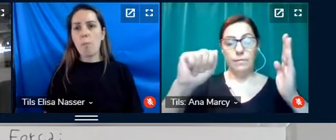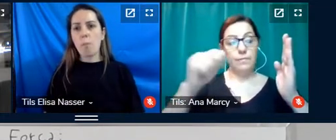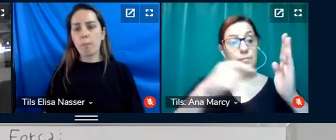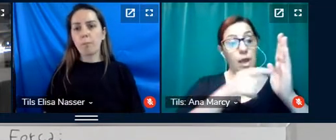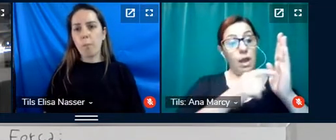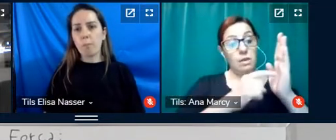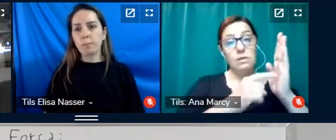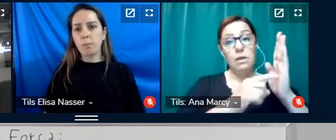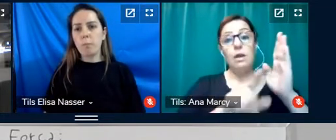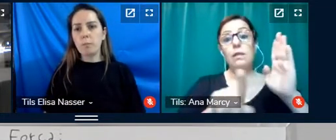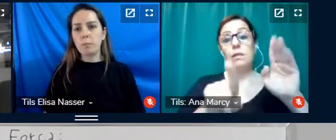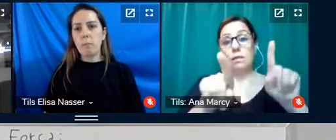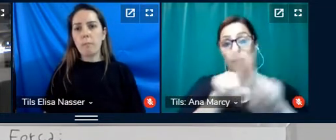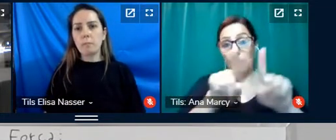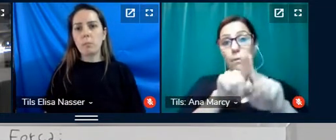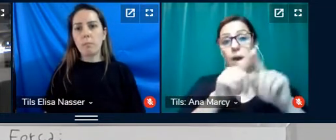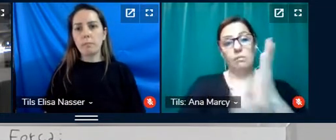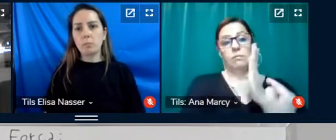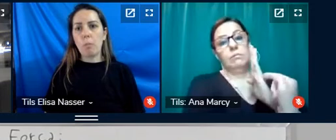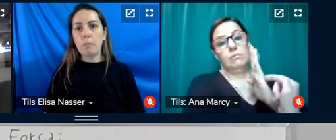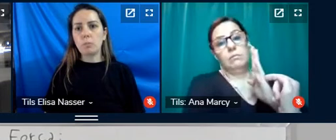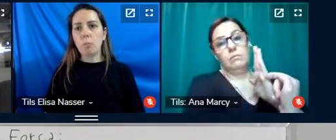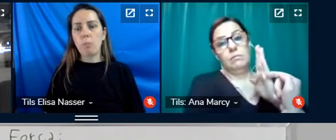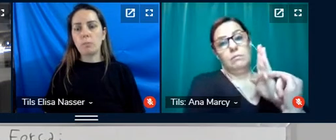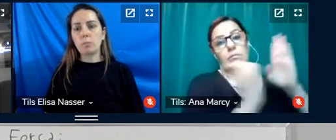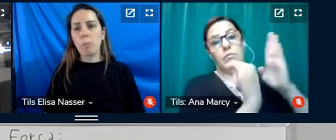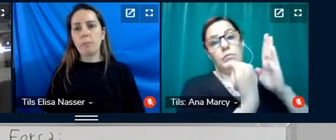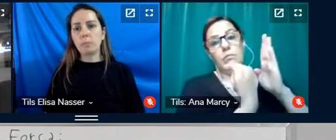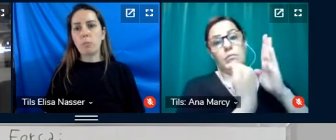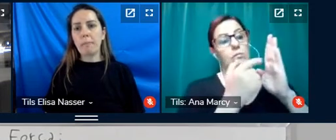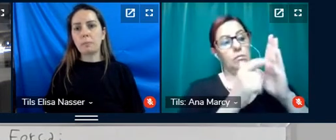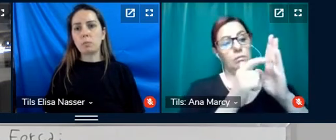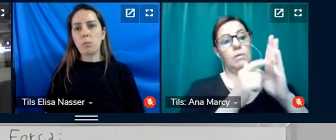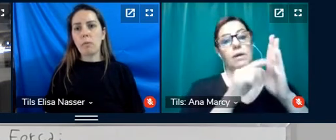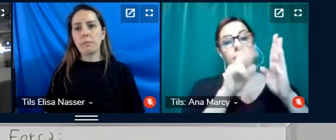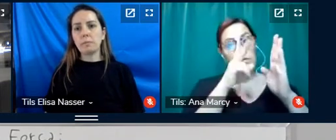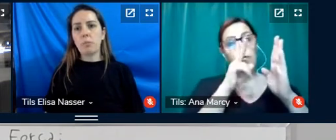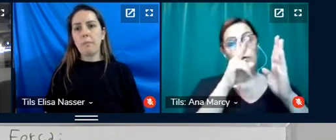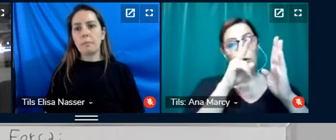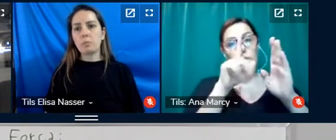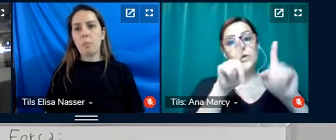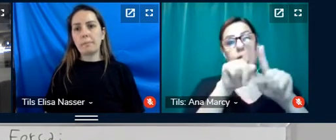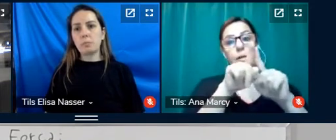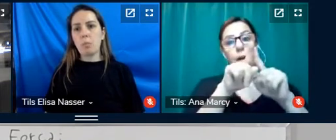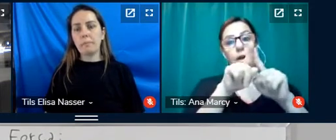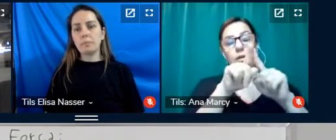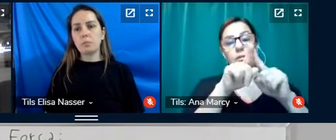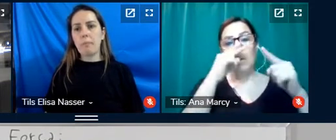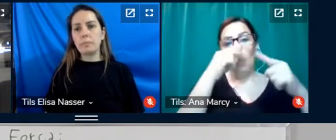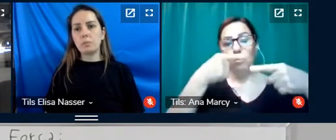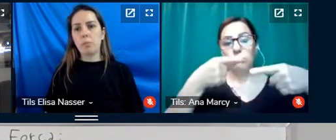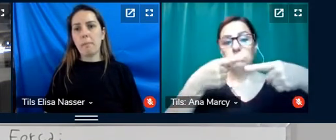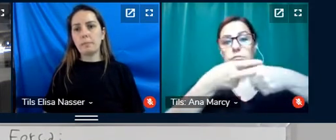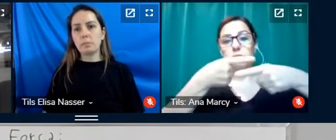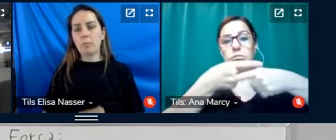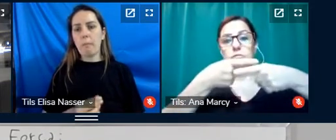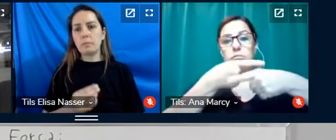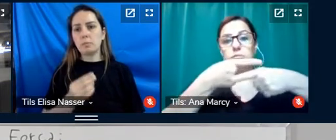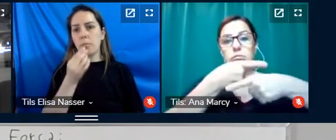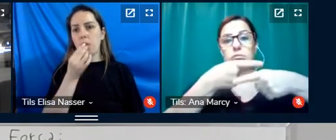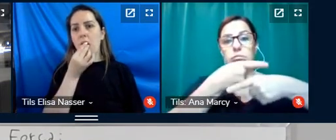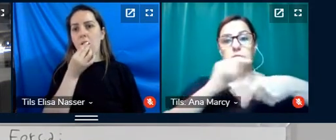intensidade, né? Só que contrário à força que eu estou aplicando. Isso aí vocês já viram, né, no segundo grau.